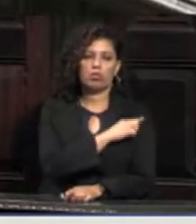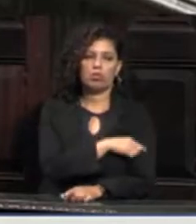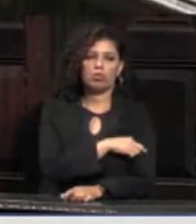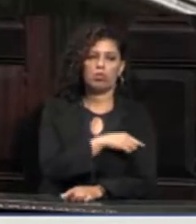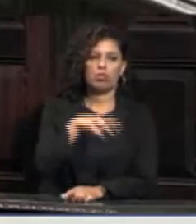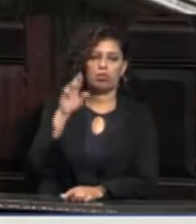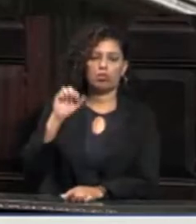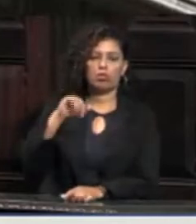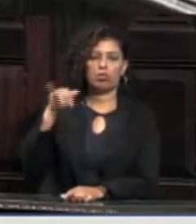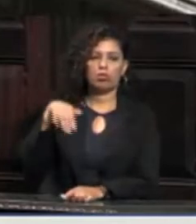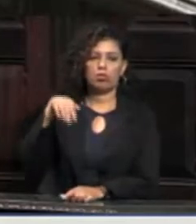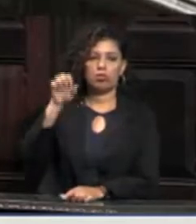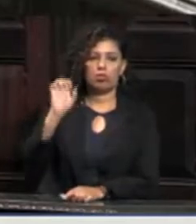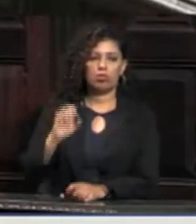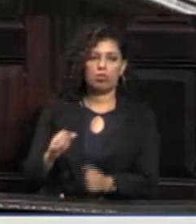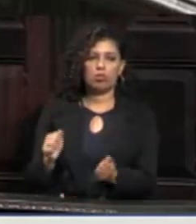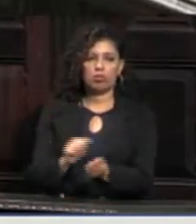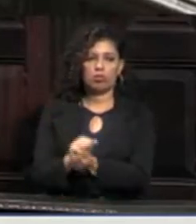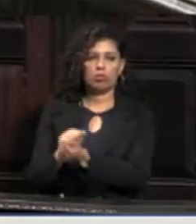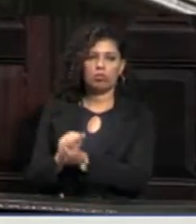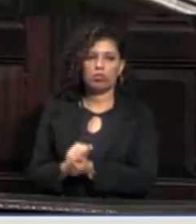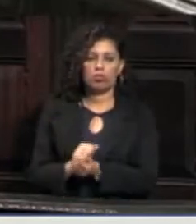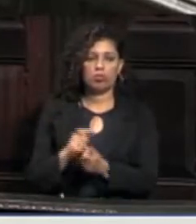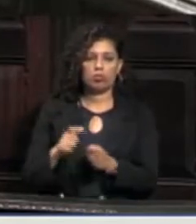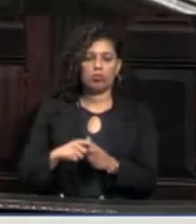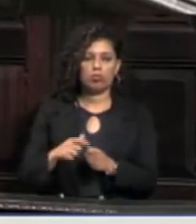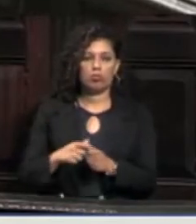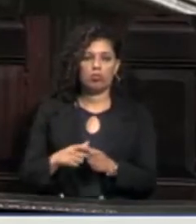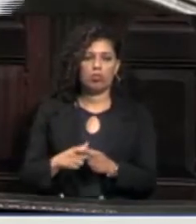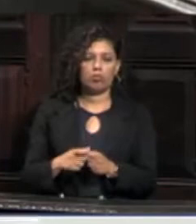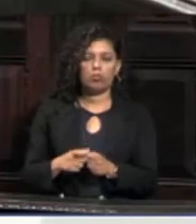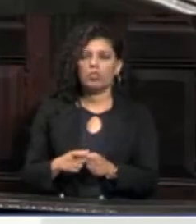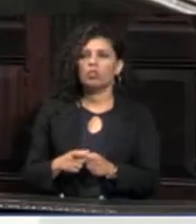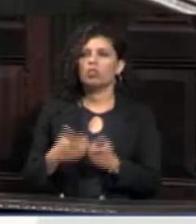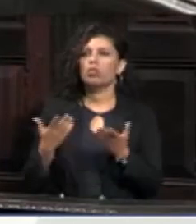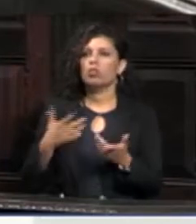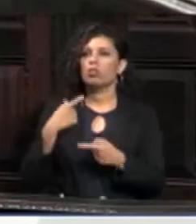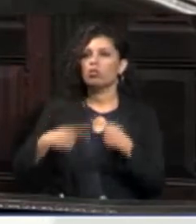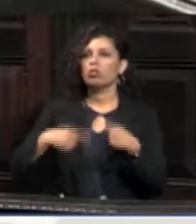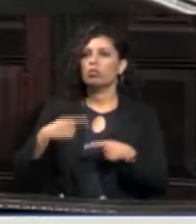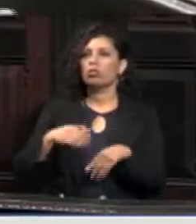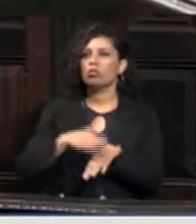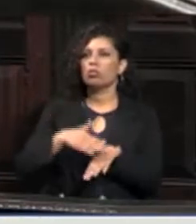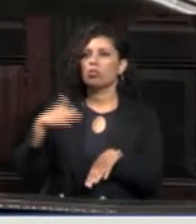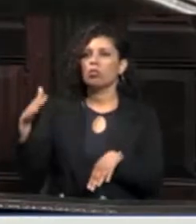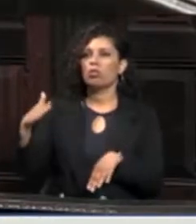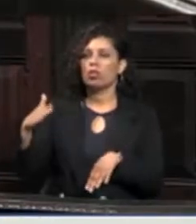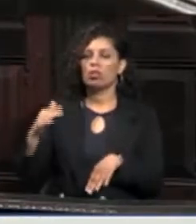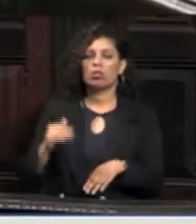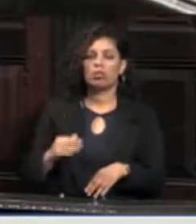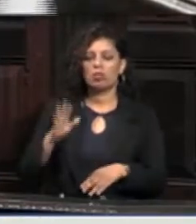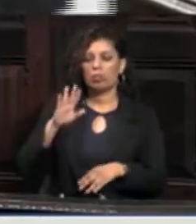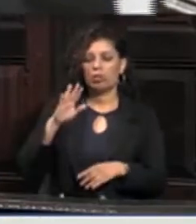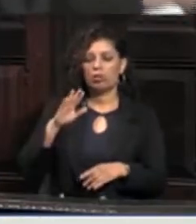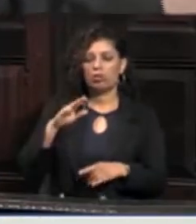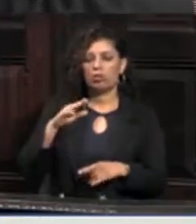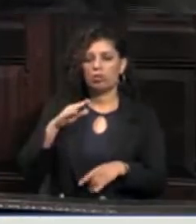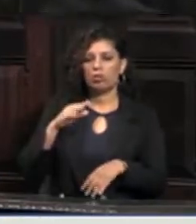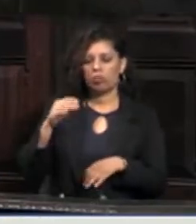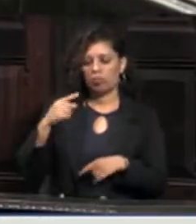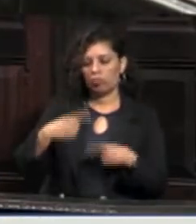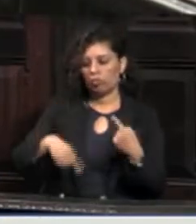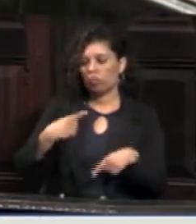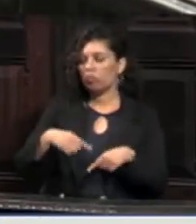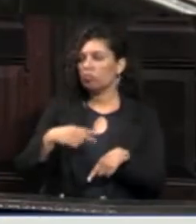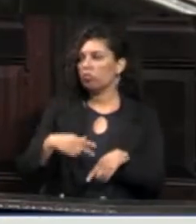doutor Julianelli, que querem discutir mais, mas deixaram para uma segunda discussão para não prejudicar a tramitação. E queria saudar também, que estão